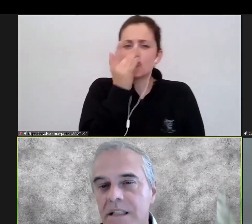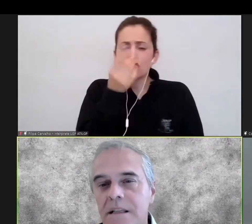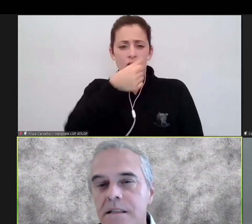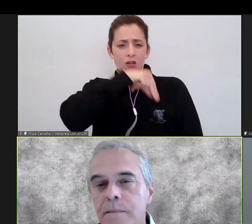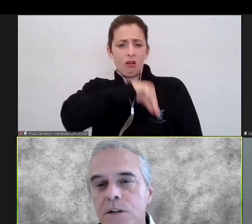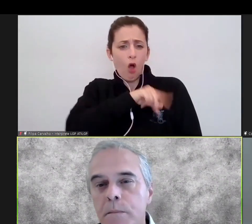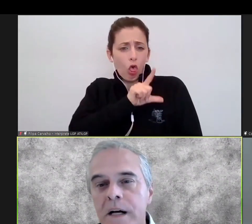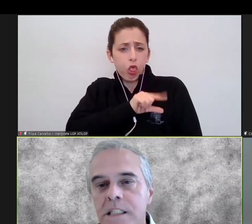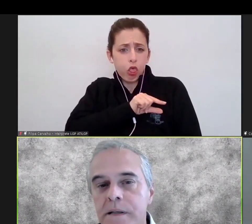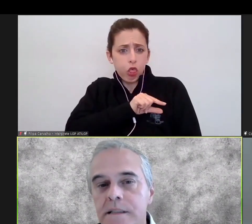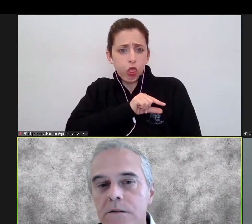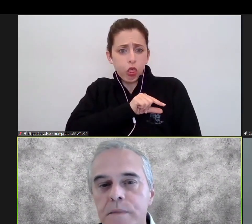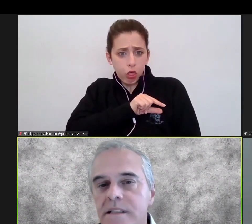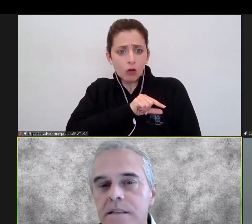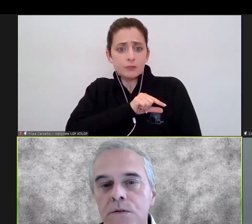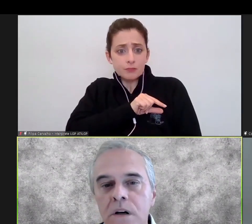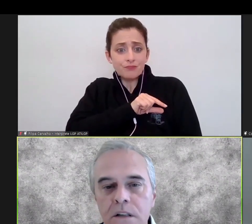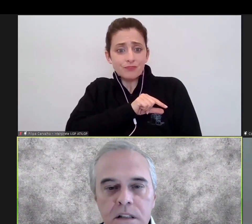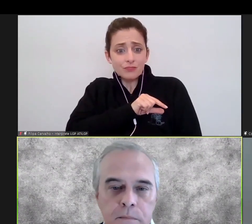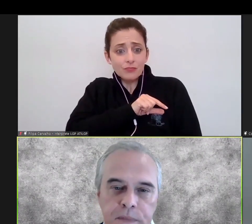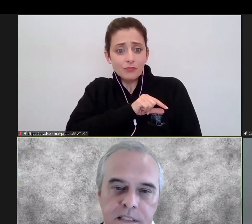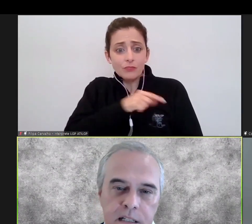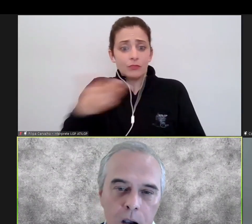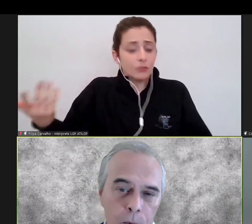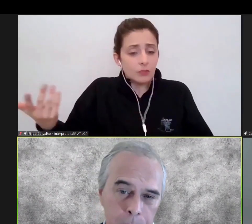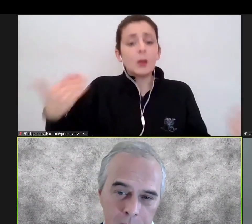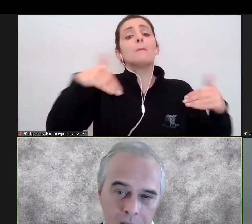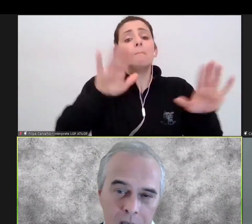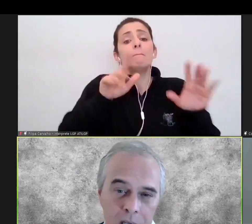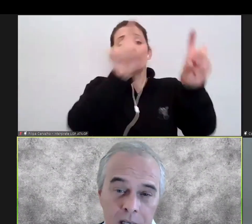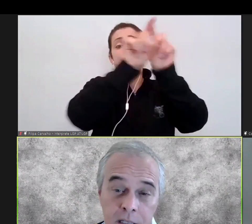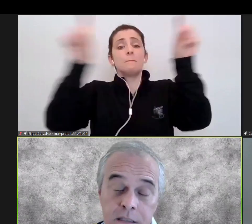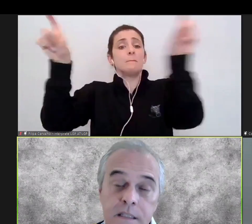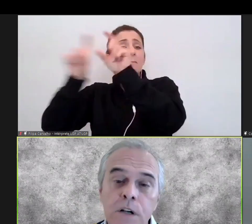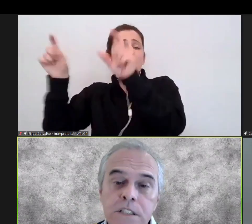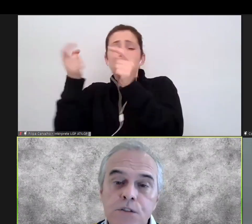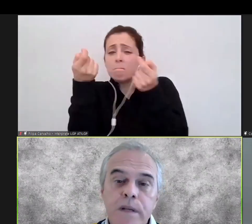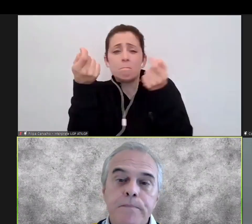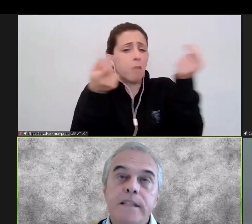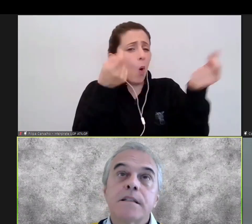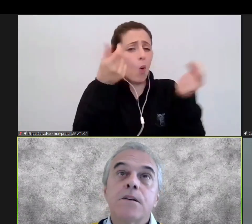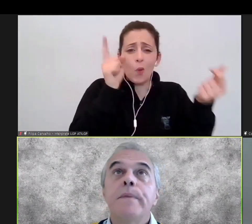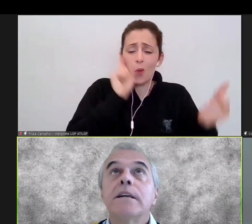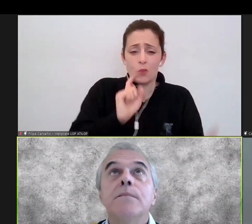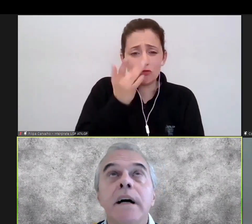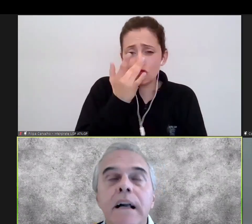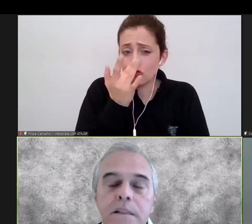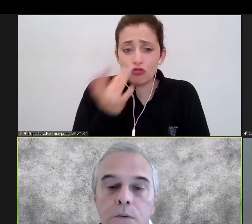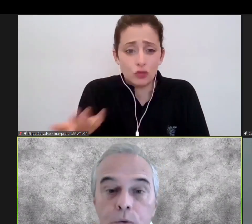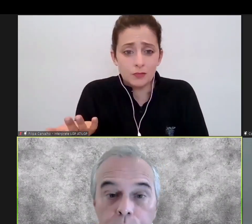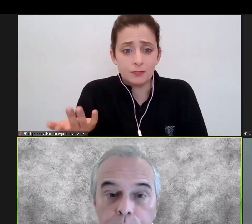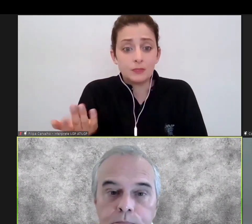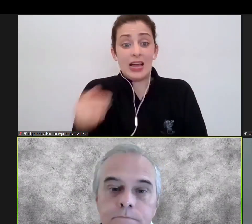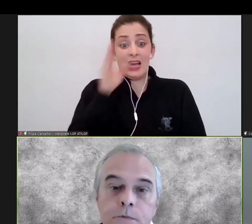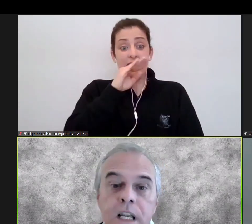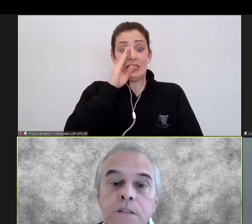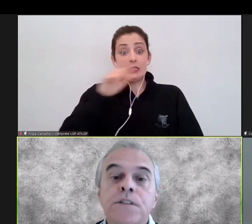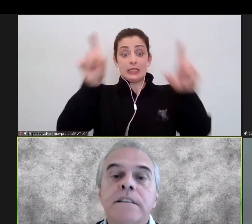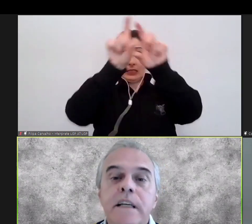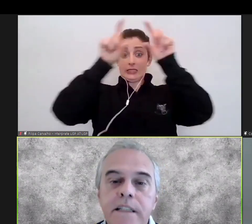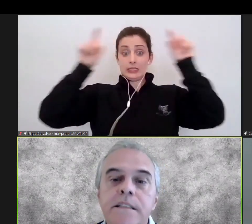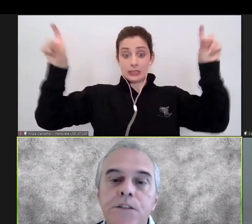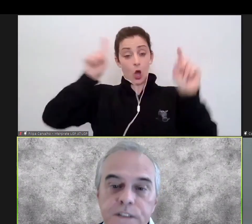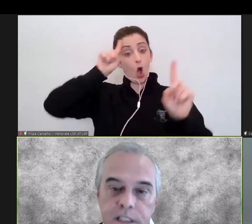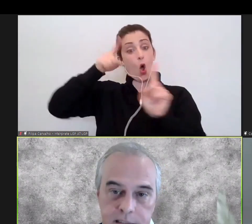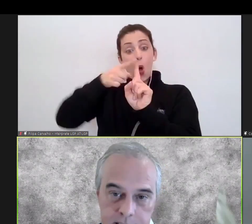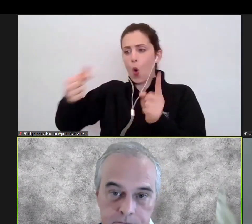mas ainda assim tem menor participação ou presença no organograma empresarial. Se a lógica de uma empresa que opera no mercado é o lucro, o que